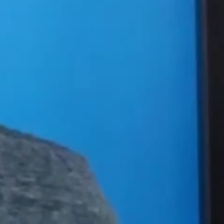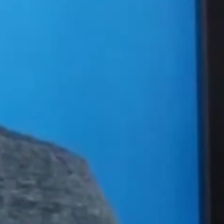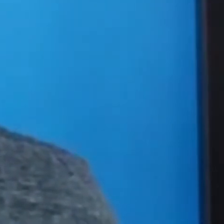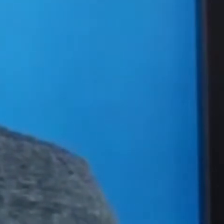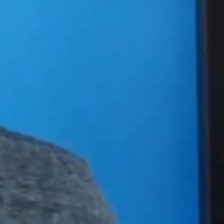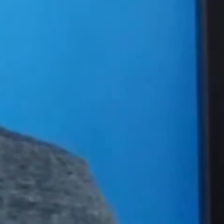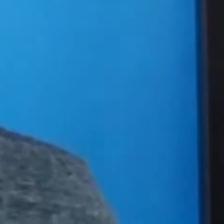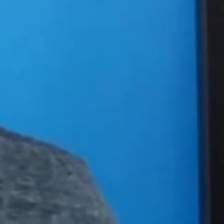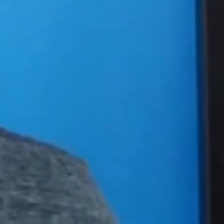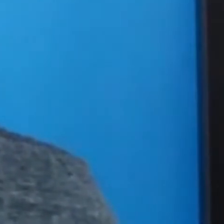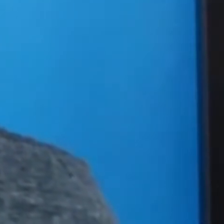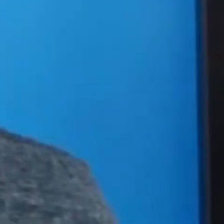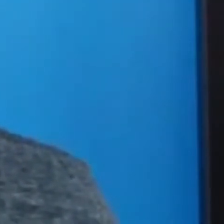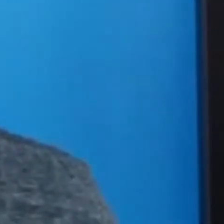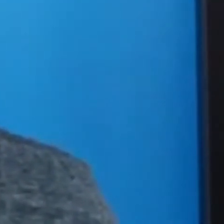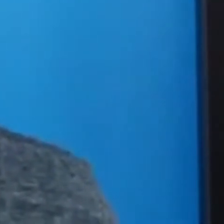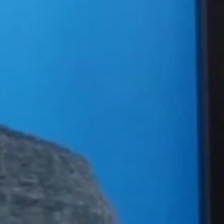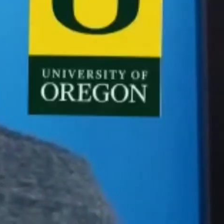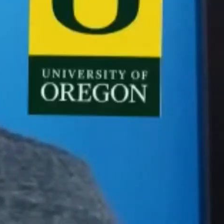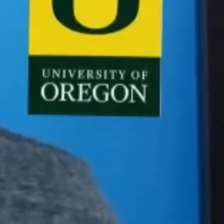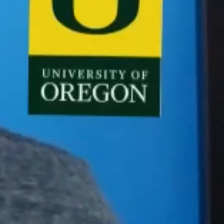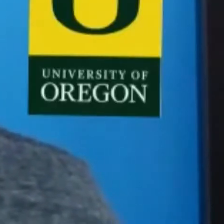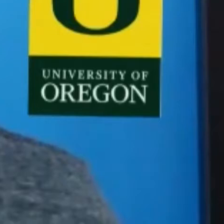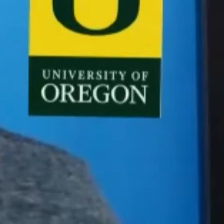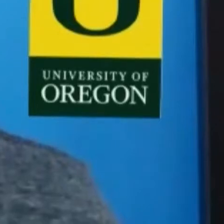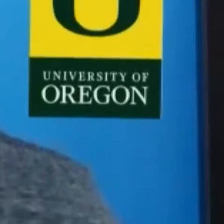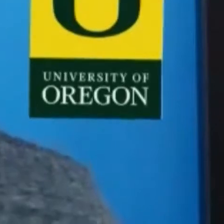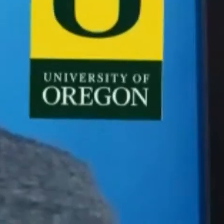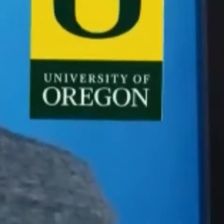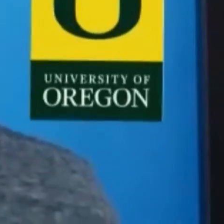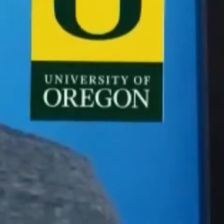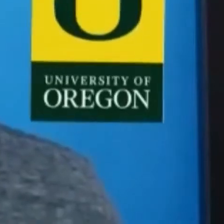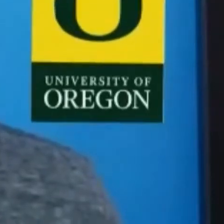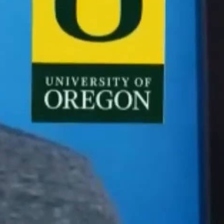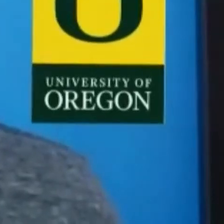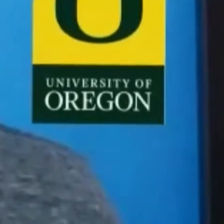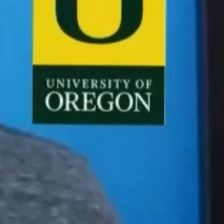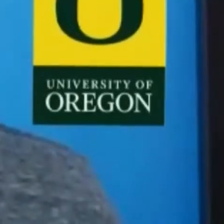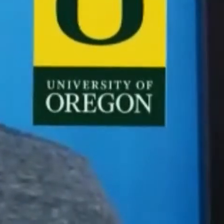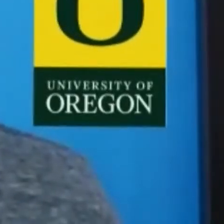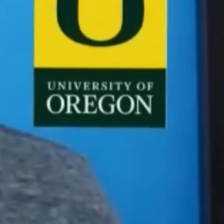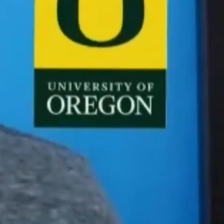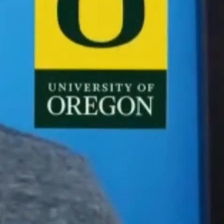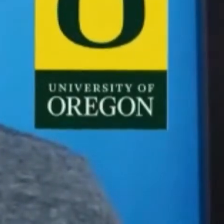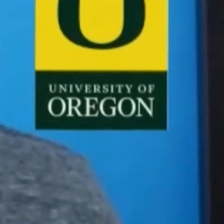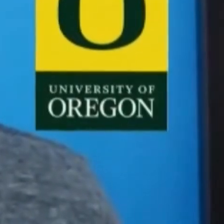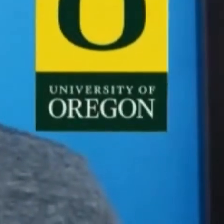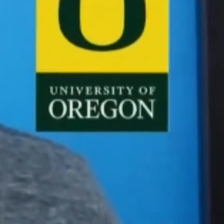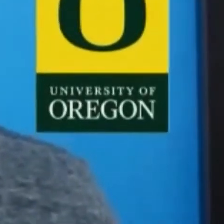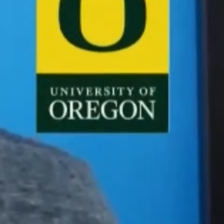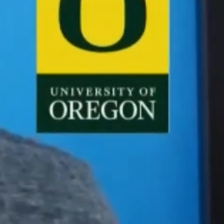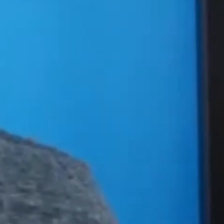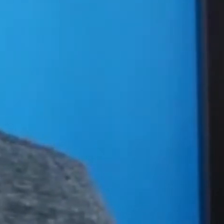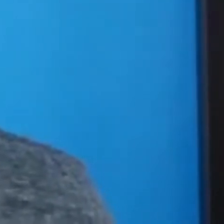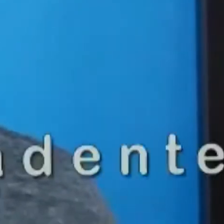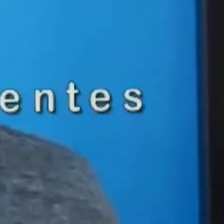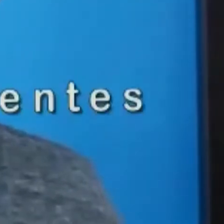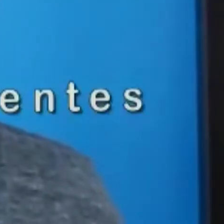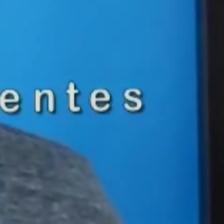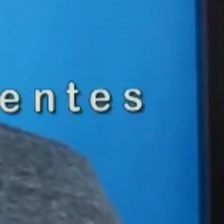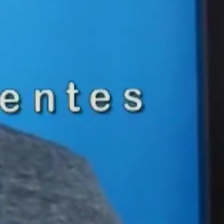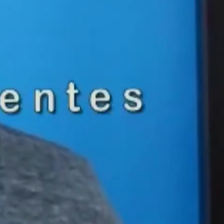IBEL e pela University of Oregon, Estados Unidos. Eu sou professor da Escola Estadual